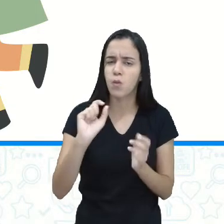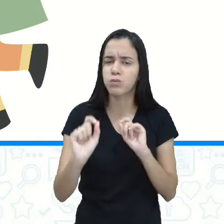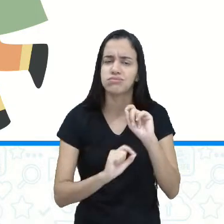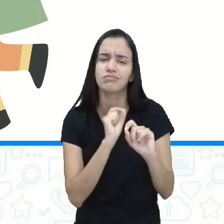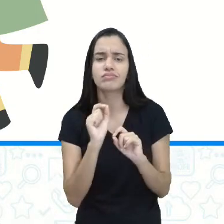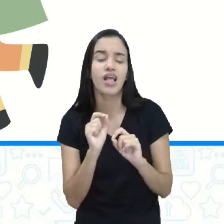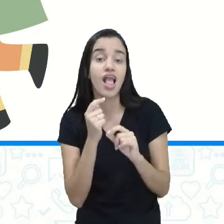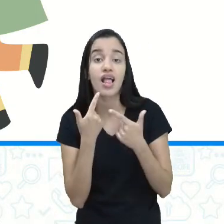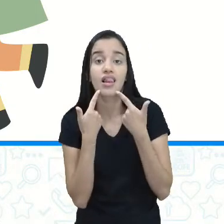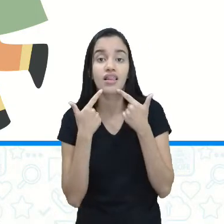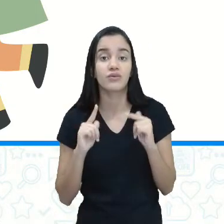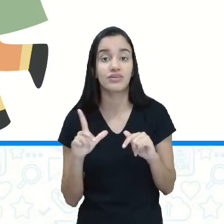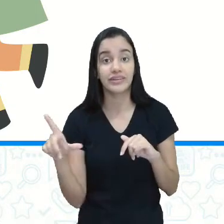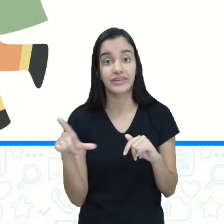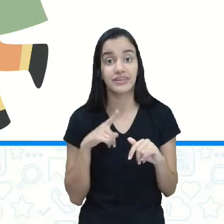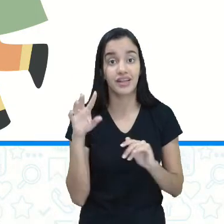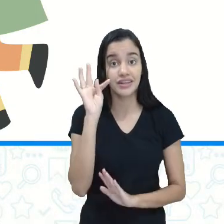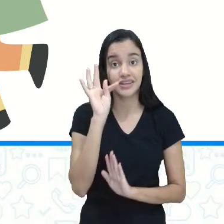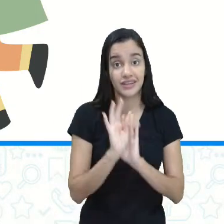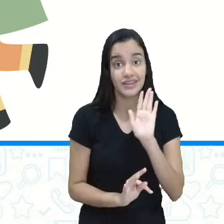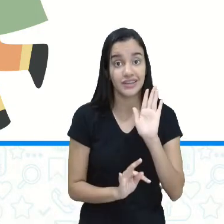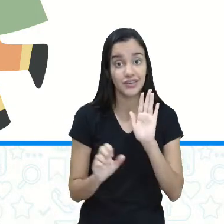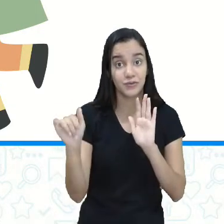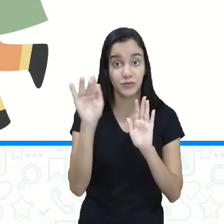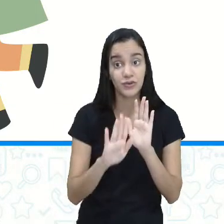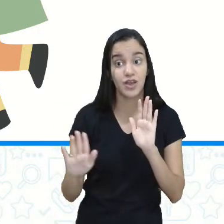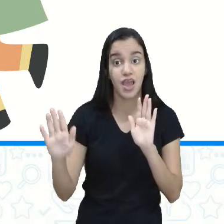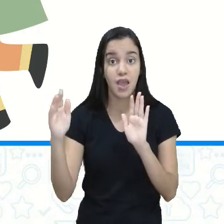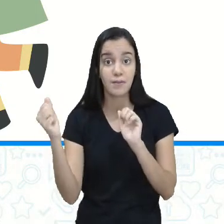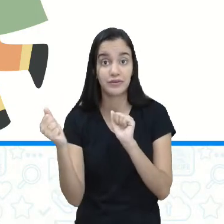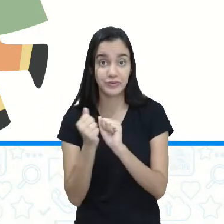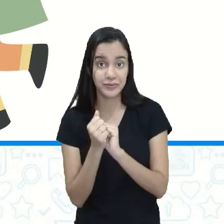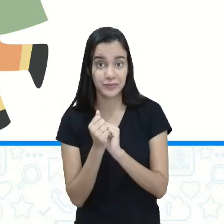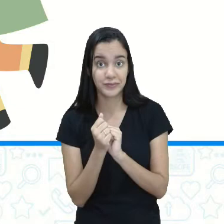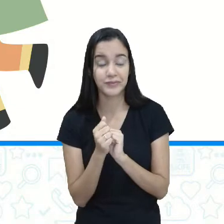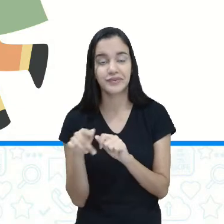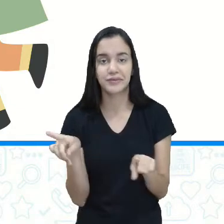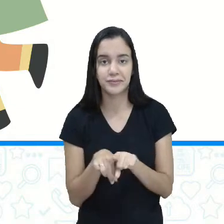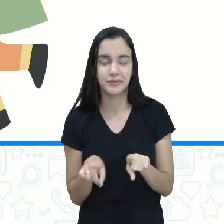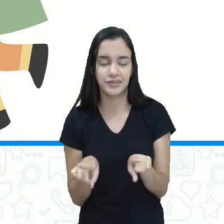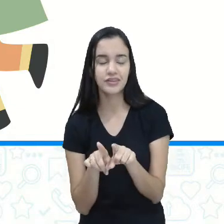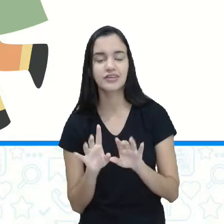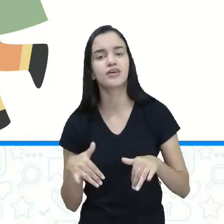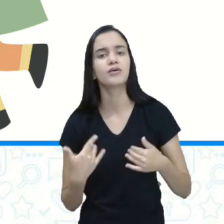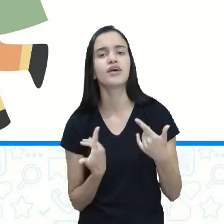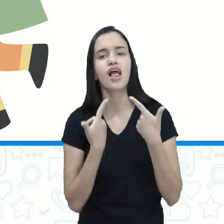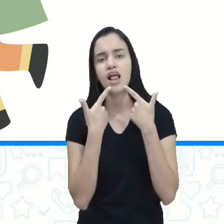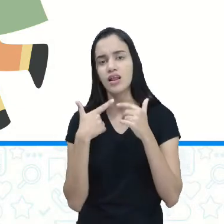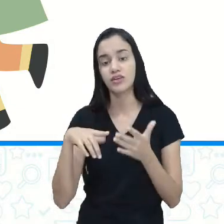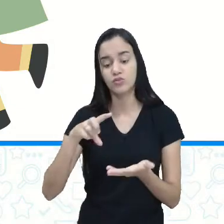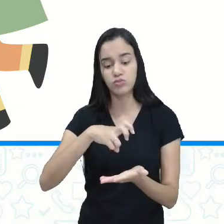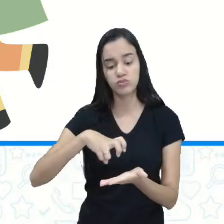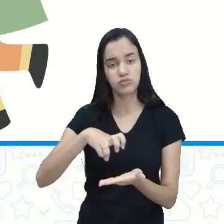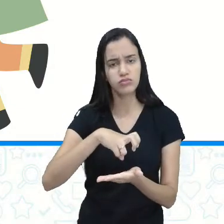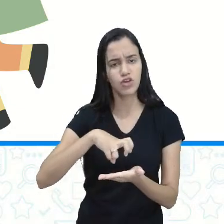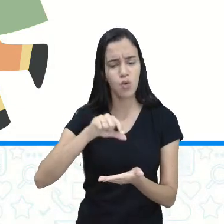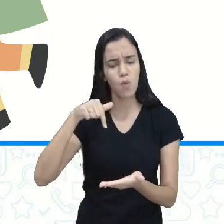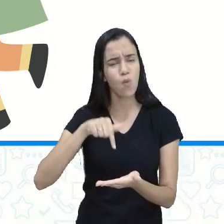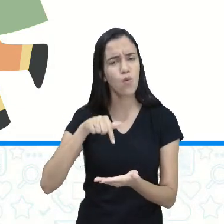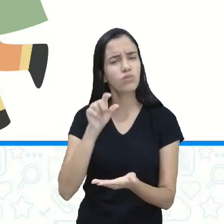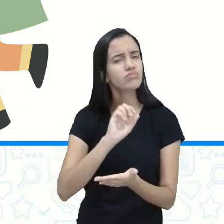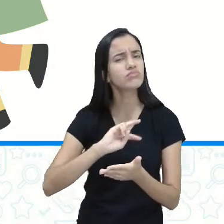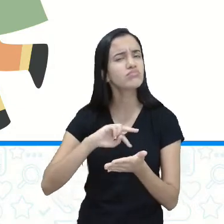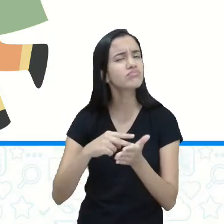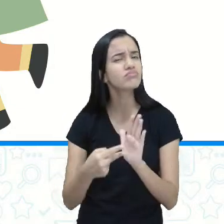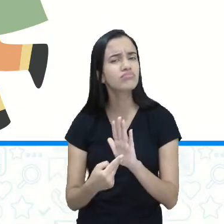É aquela linguagem que tem textos e tem imagens. E também pode apresentar uma linguagem não verbal. O que é uma linguagem